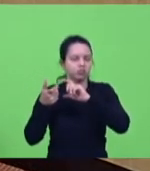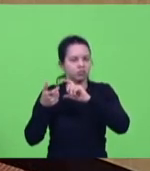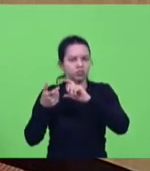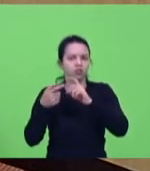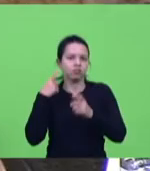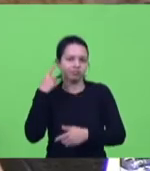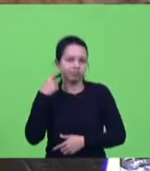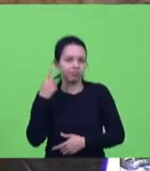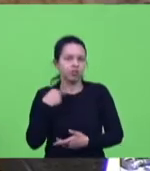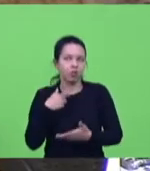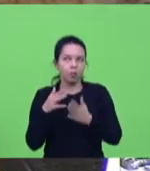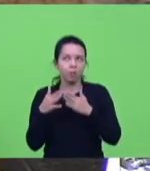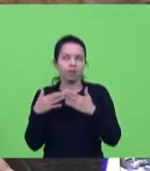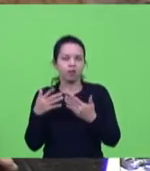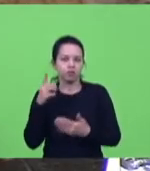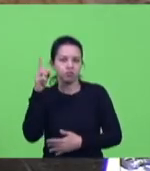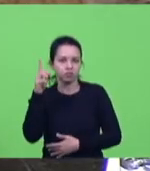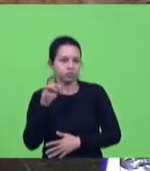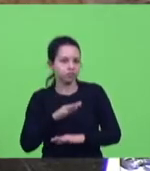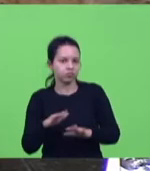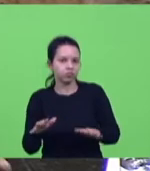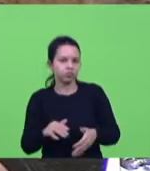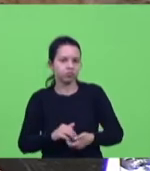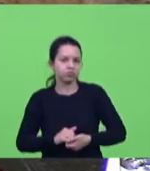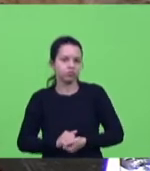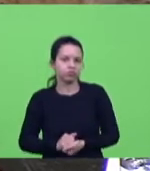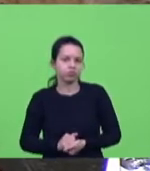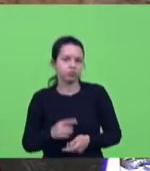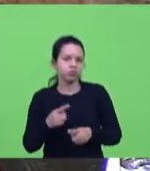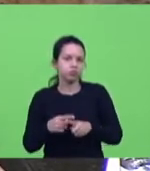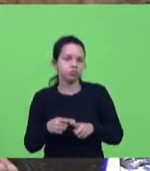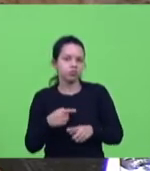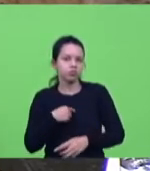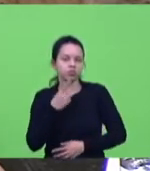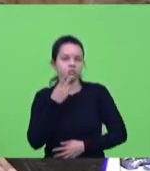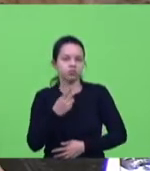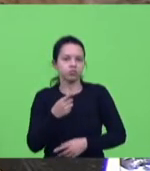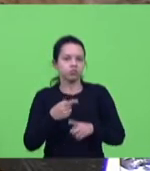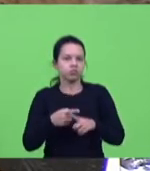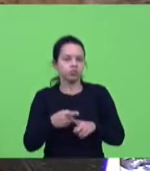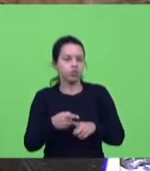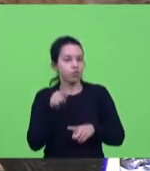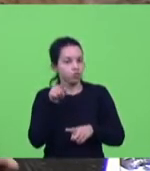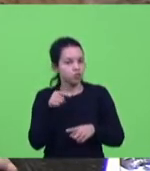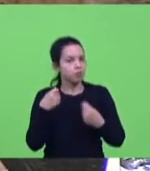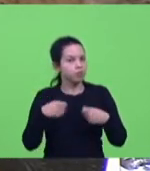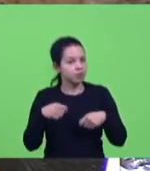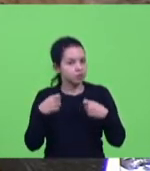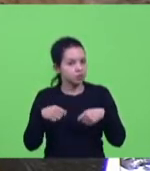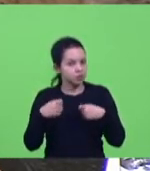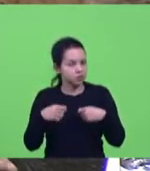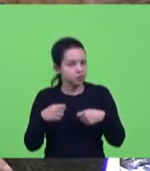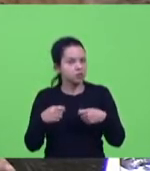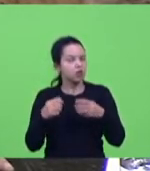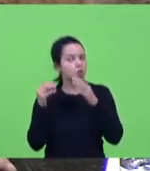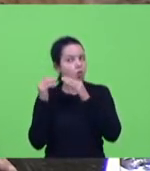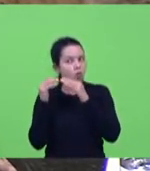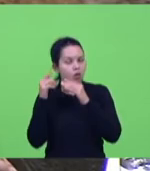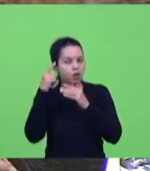peço a Deus mesmo. E por que eu digo isso? Porque você tem que ter coerência ou então você sofre